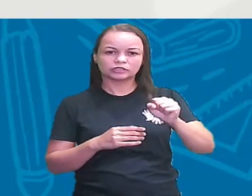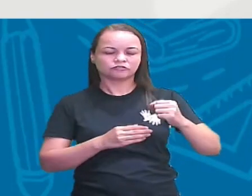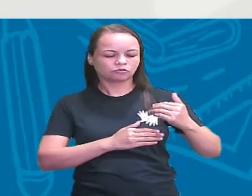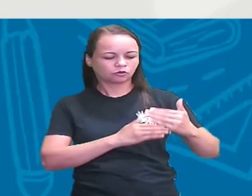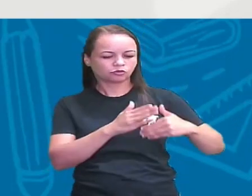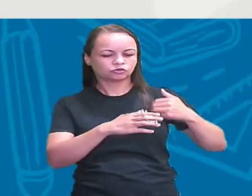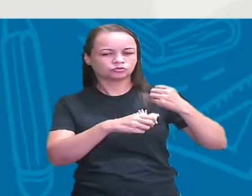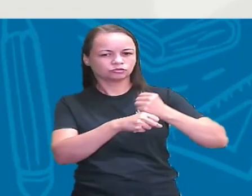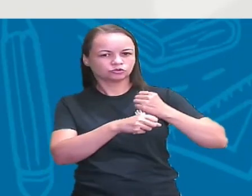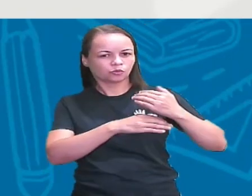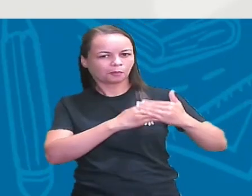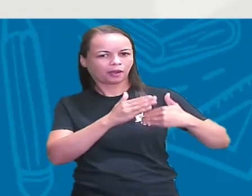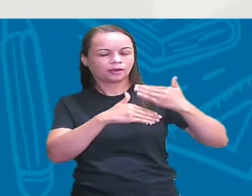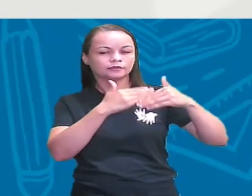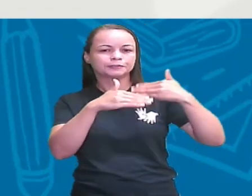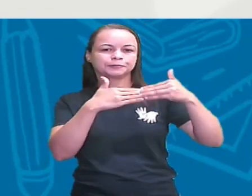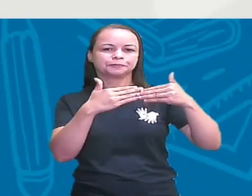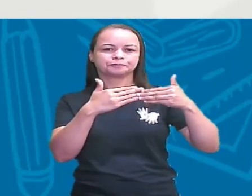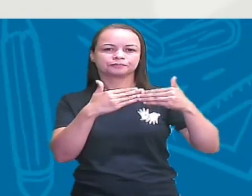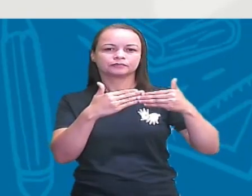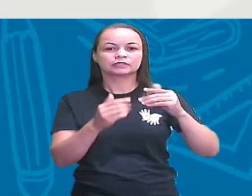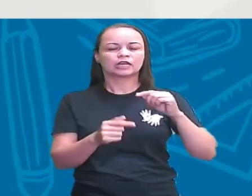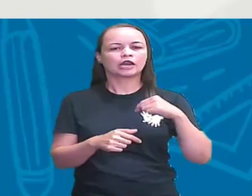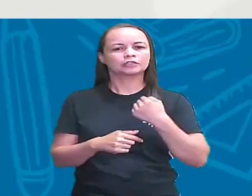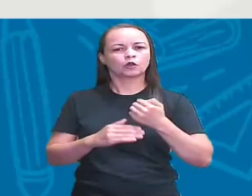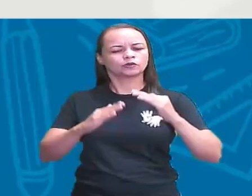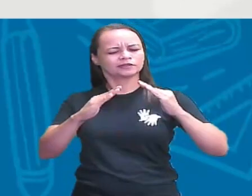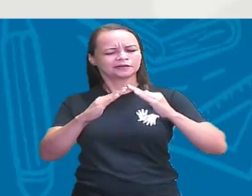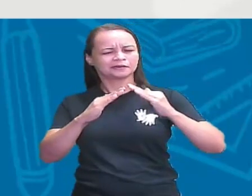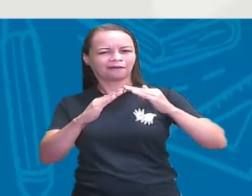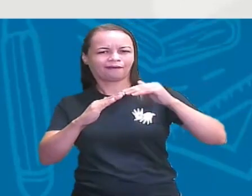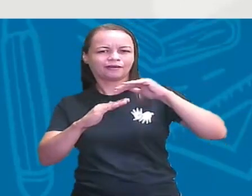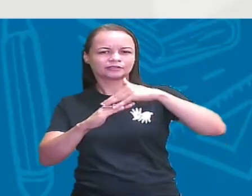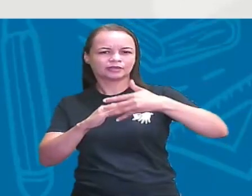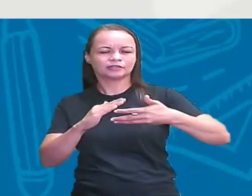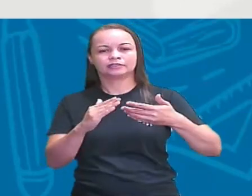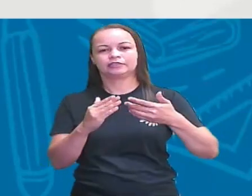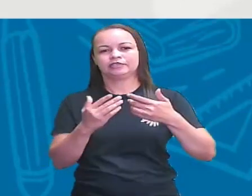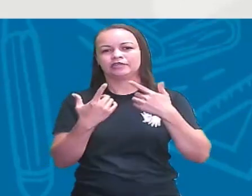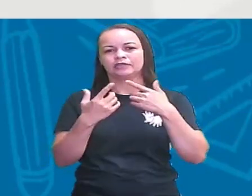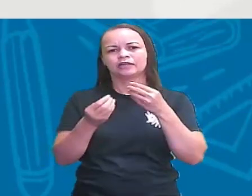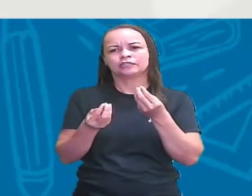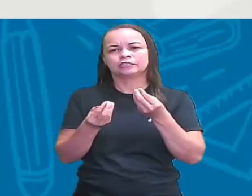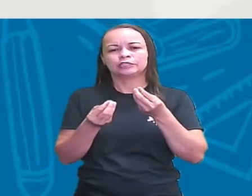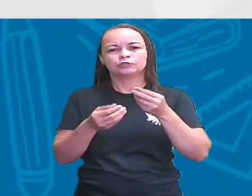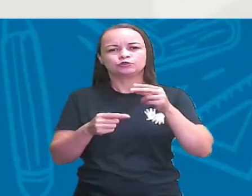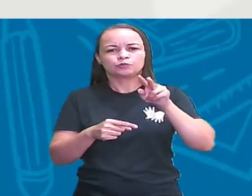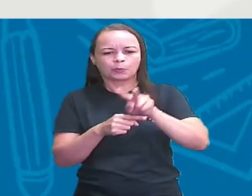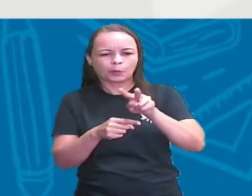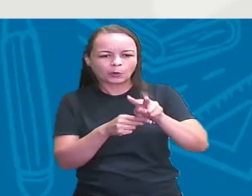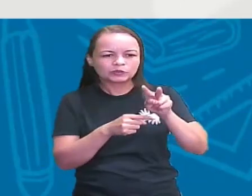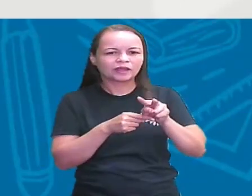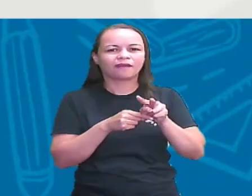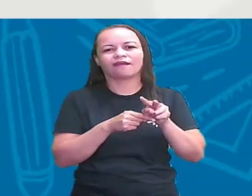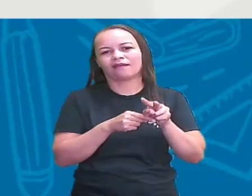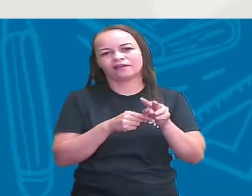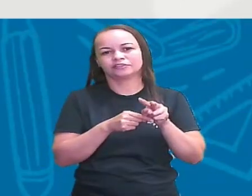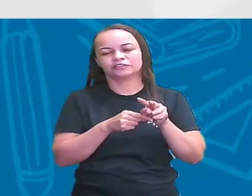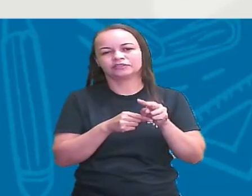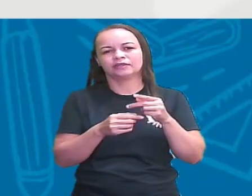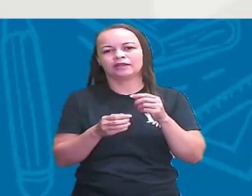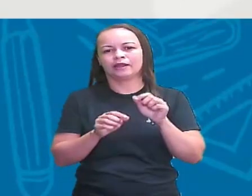maneira, né, a nossa cobertura, né, linguística, que nos protege, né,